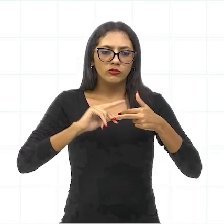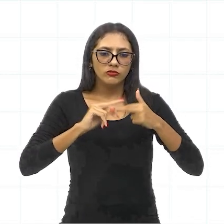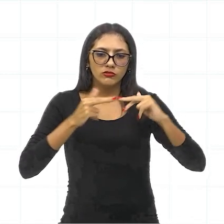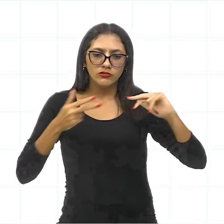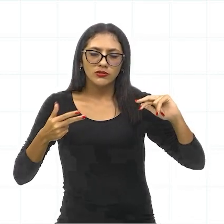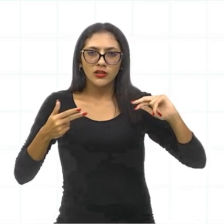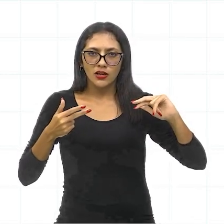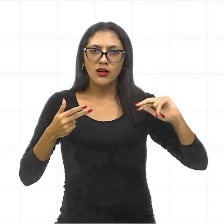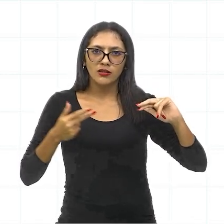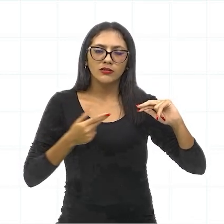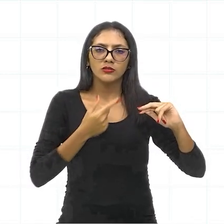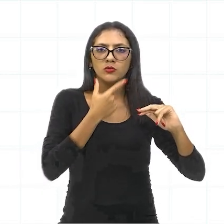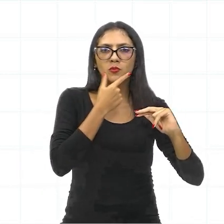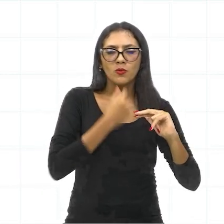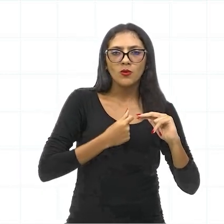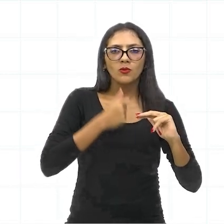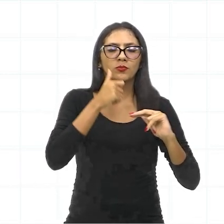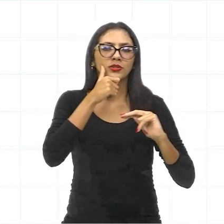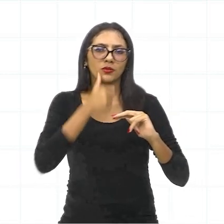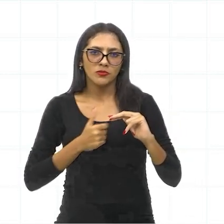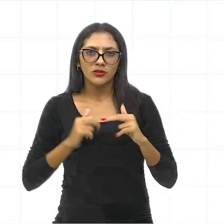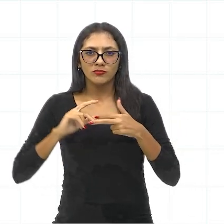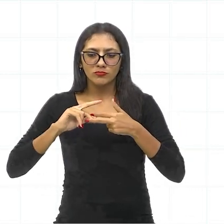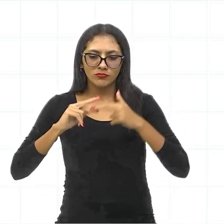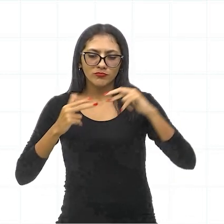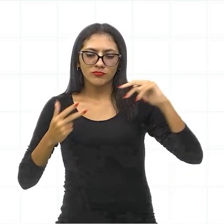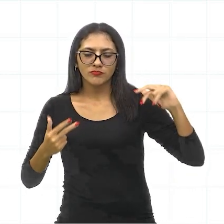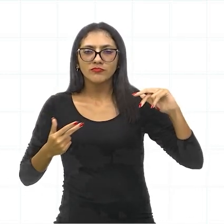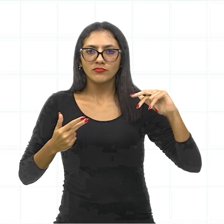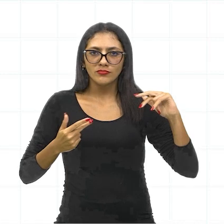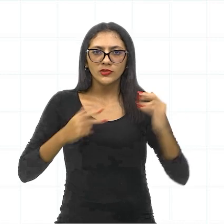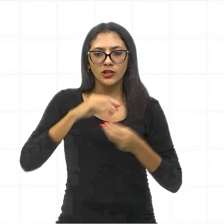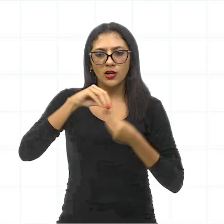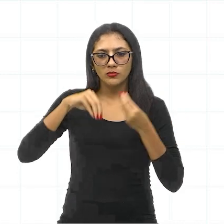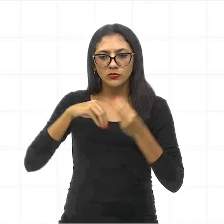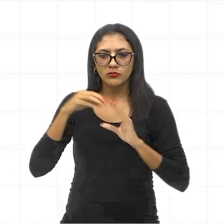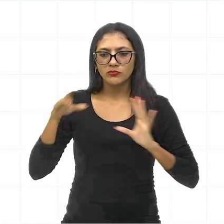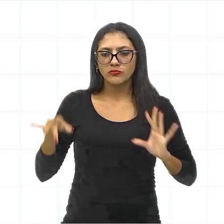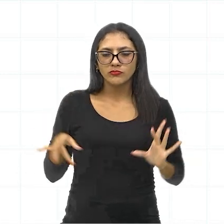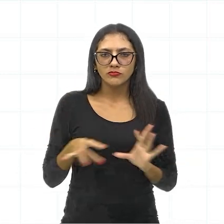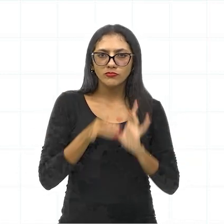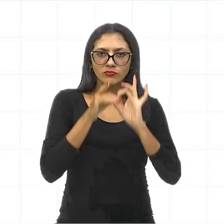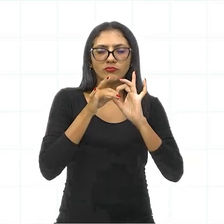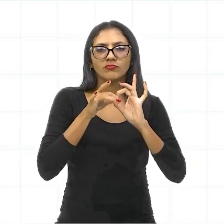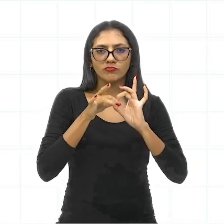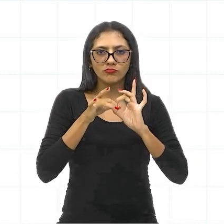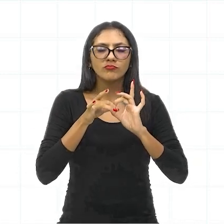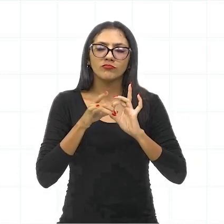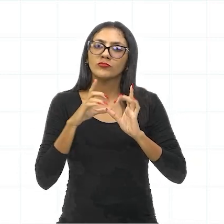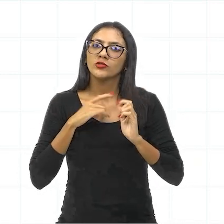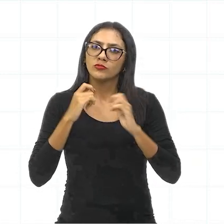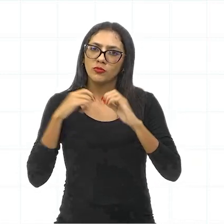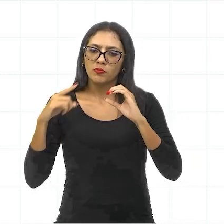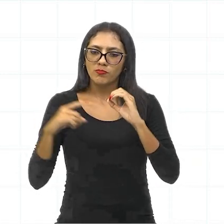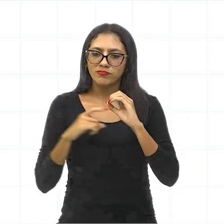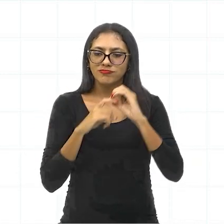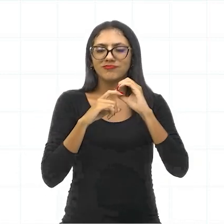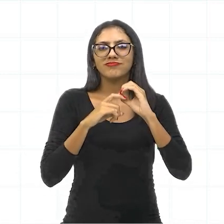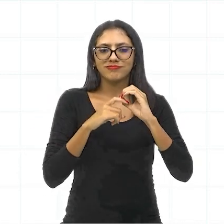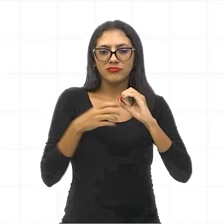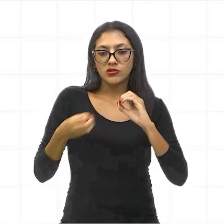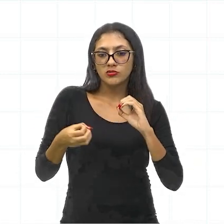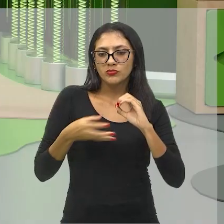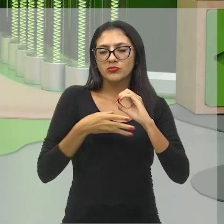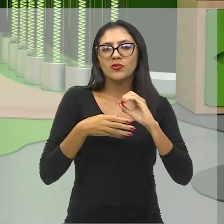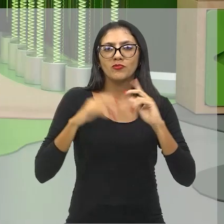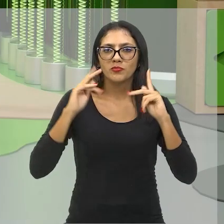vimos, né? O material genético vindo do pai e o material genético vindo ali da mãe. Então, acontece a união para criar um novo organismo, aí, como a gente